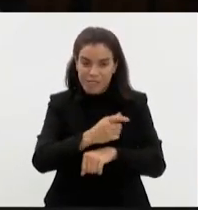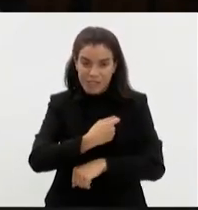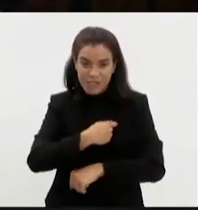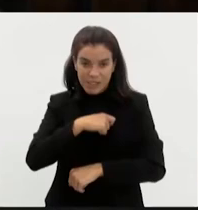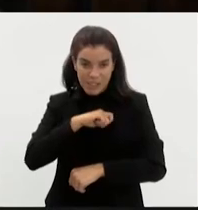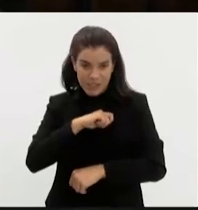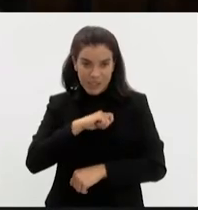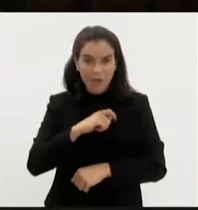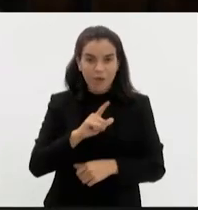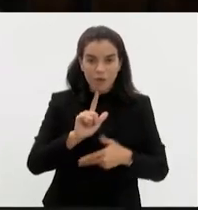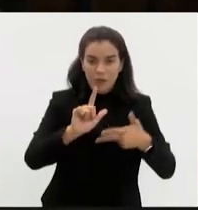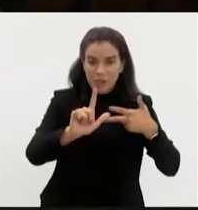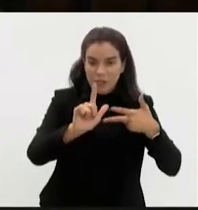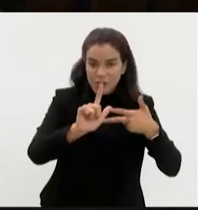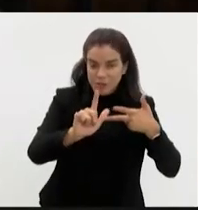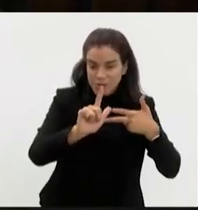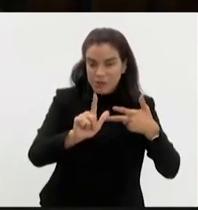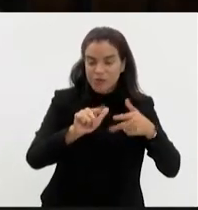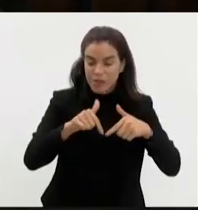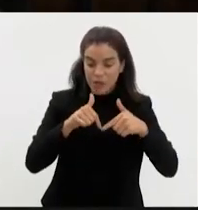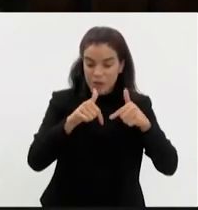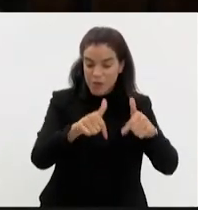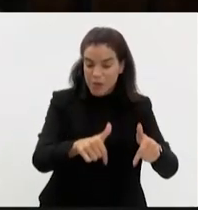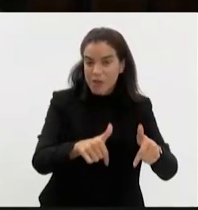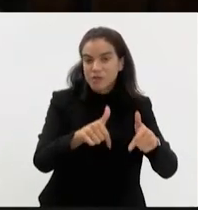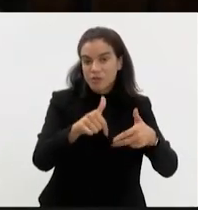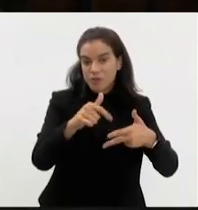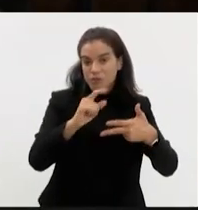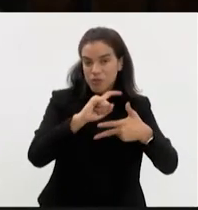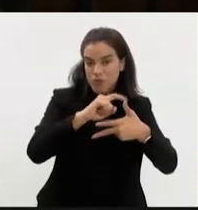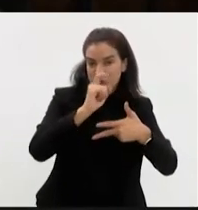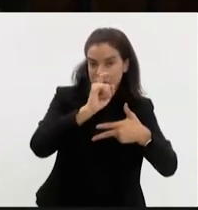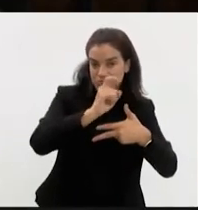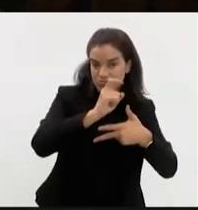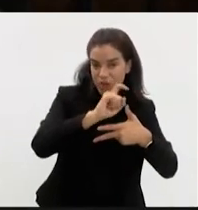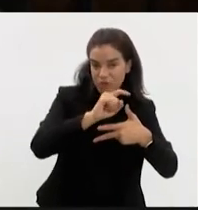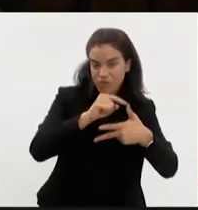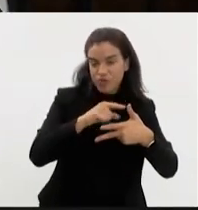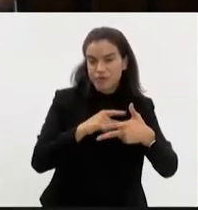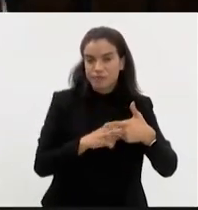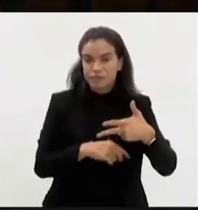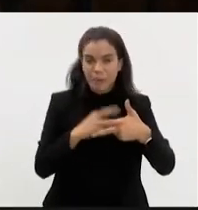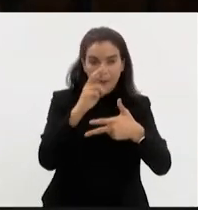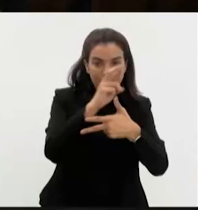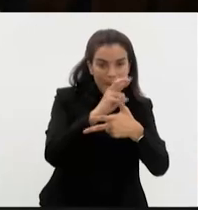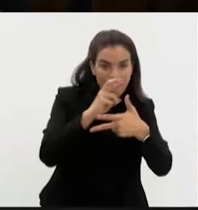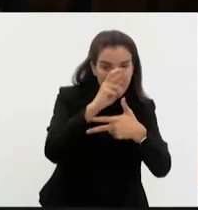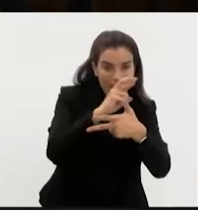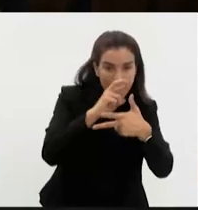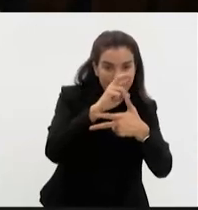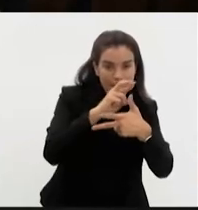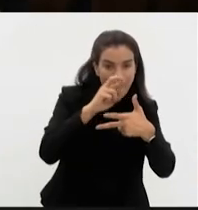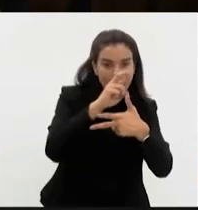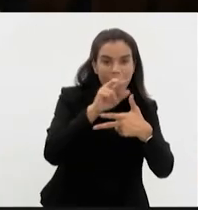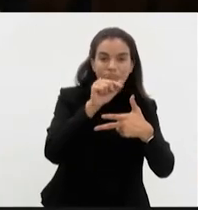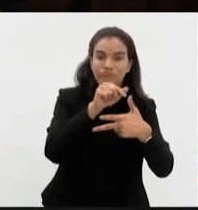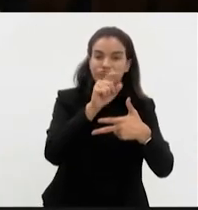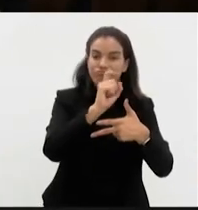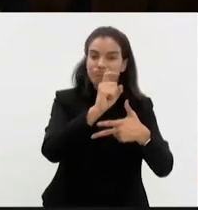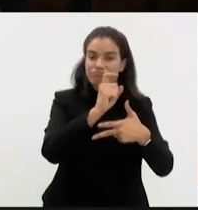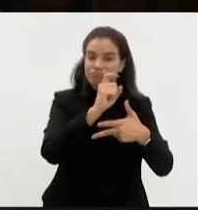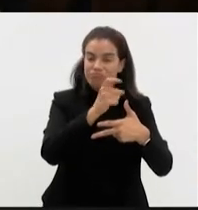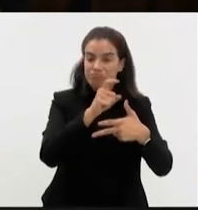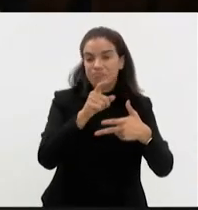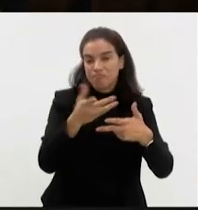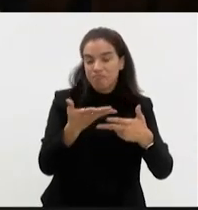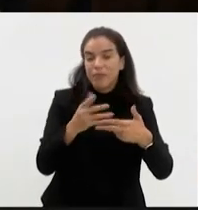pelo legislativo da atuação do Poder Executivo então uma instituição como o Parlamento